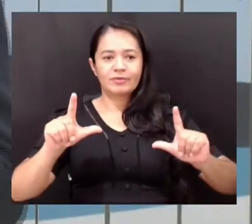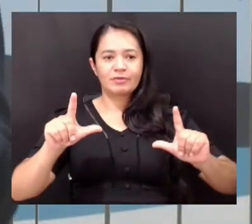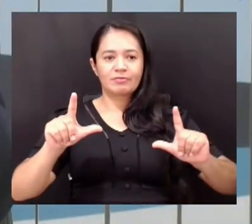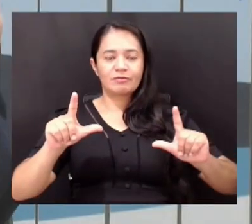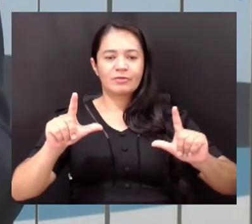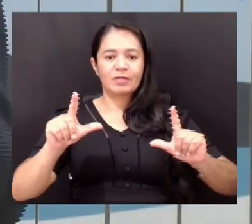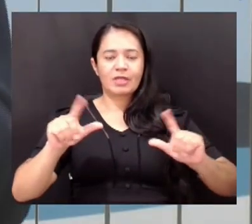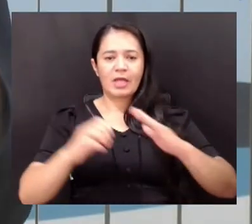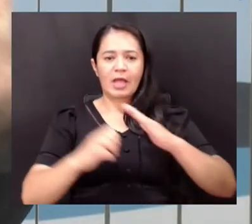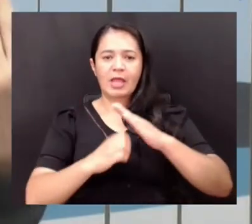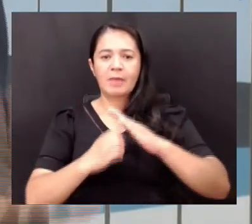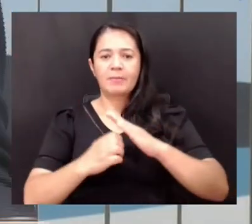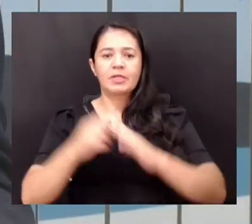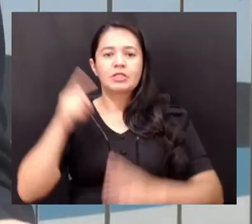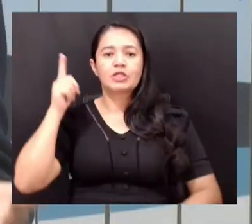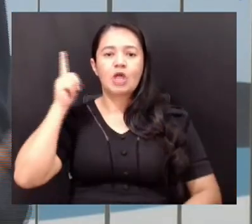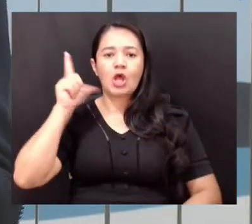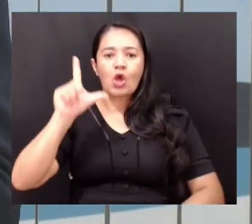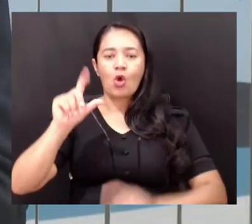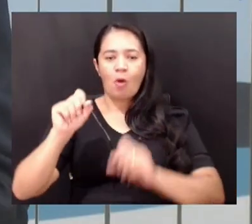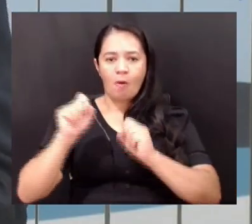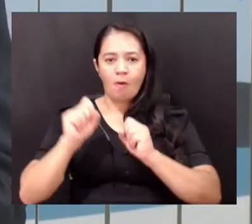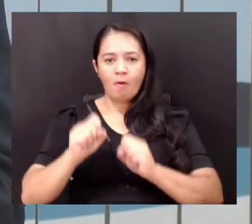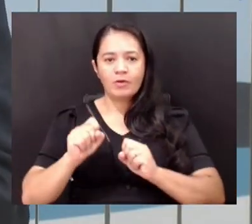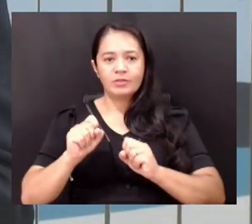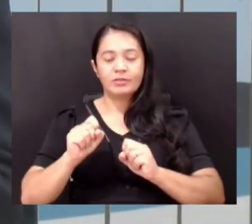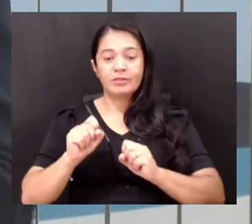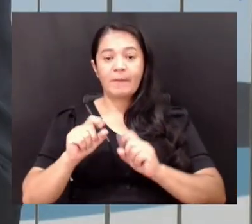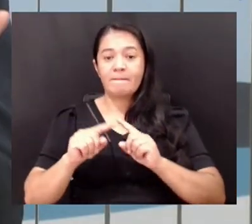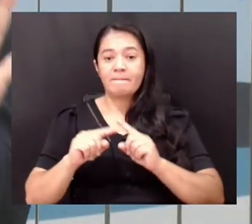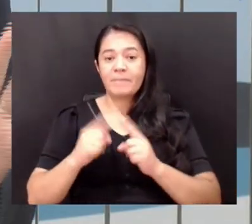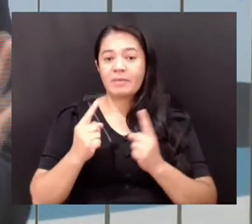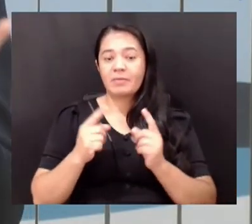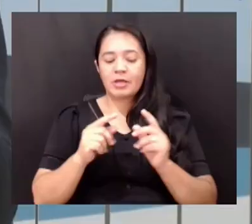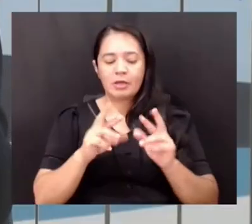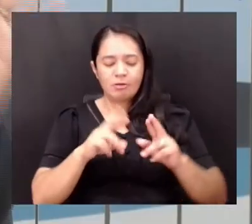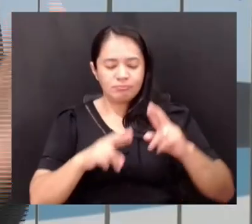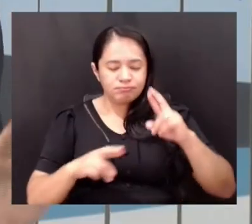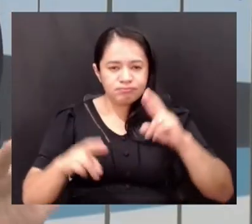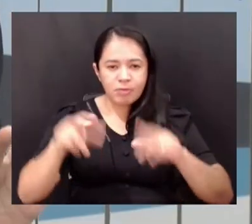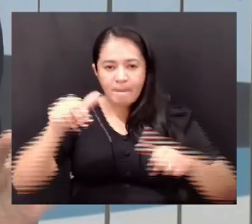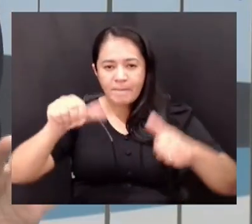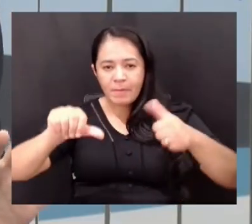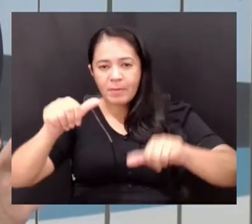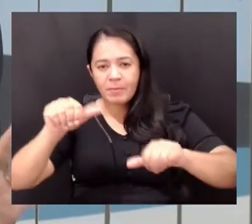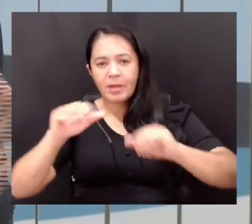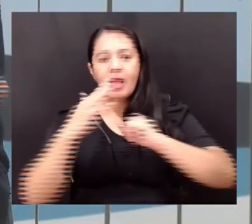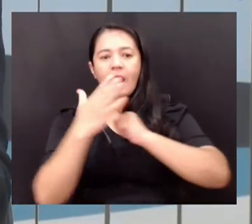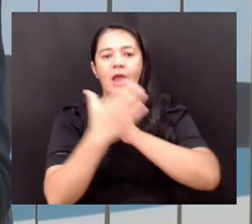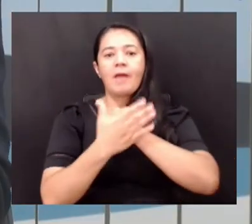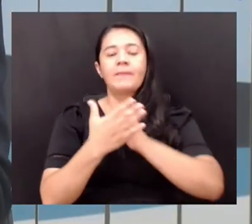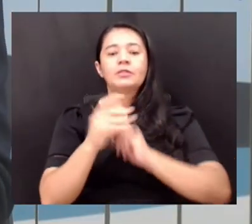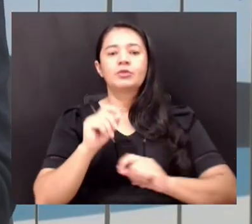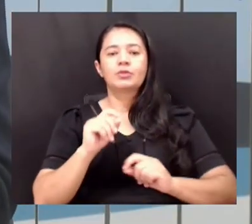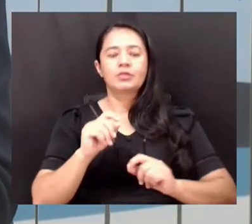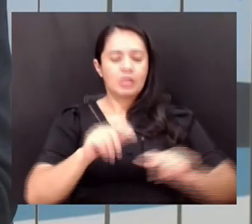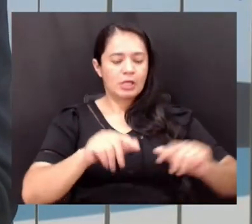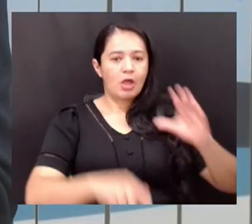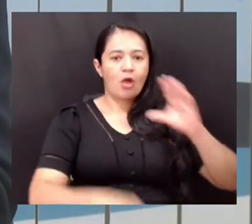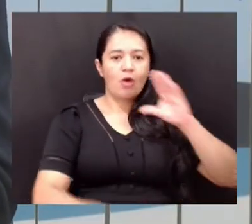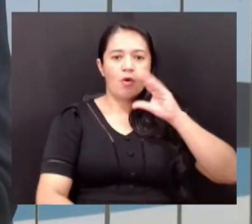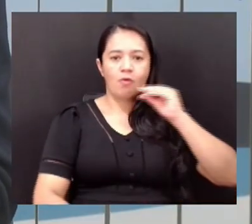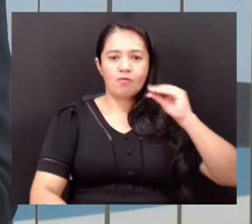adquirir depois que elas passam por uma inspeção, ele está baseado no bem-estar do trabalhador, né? Ele